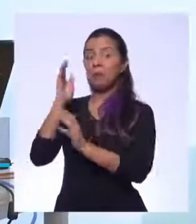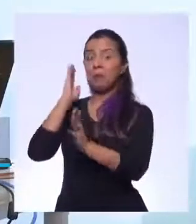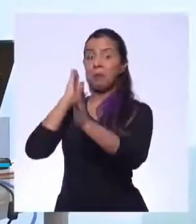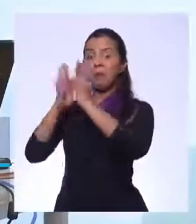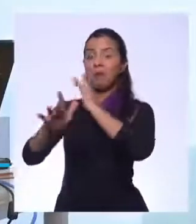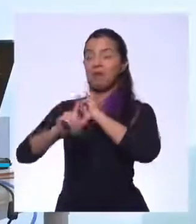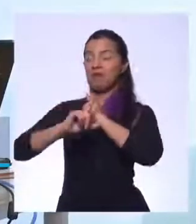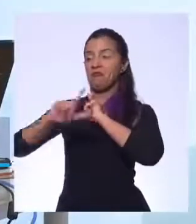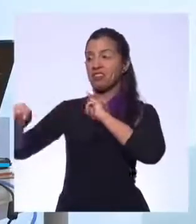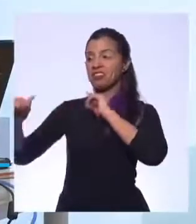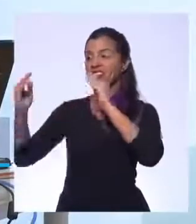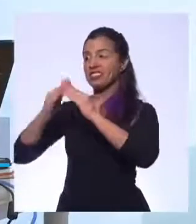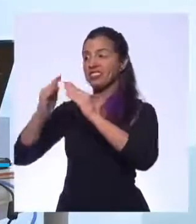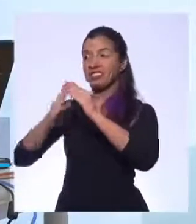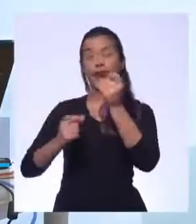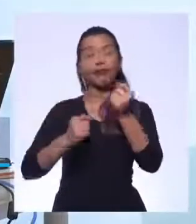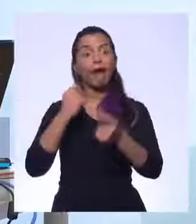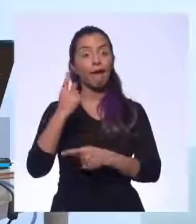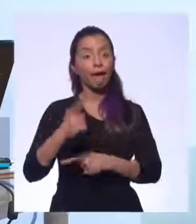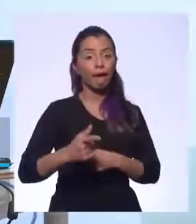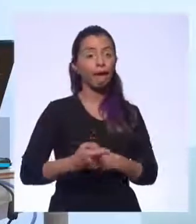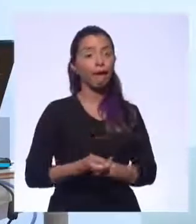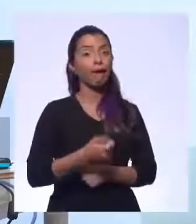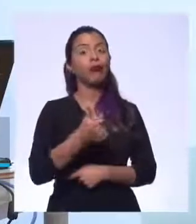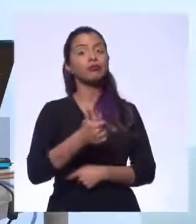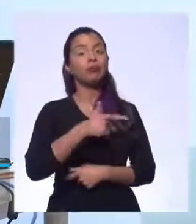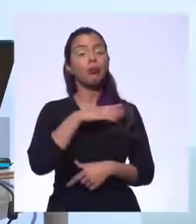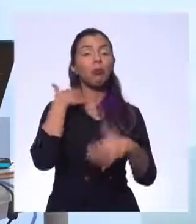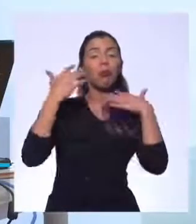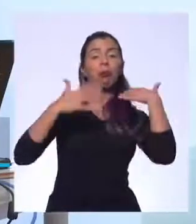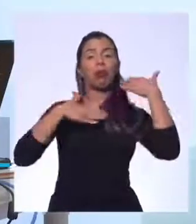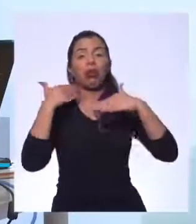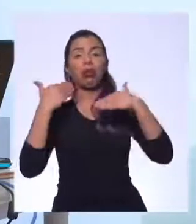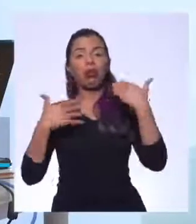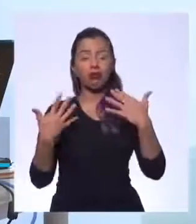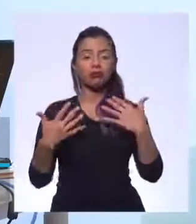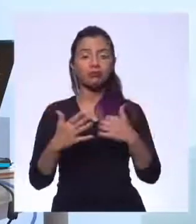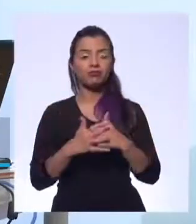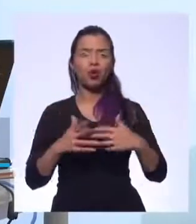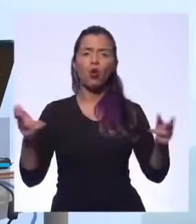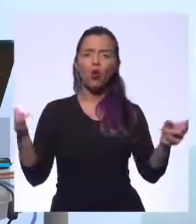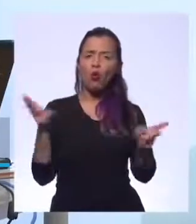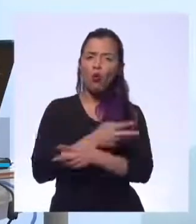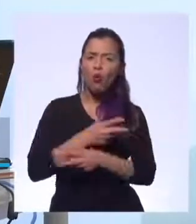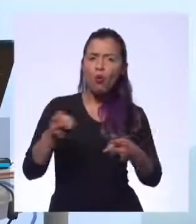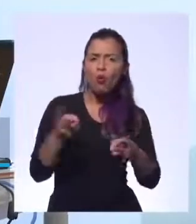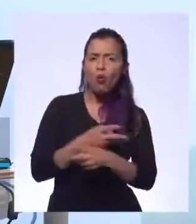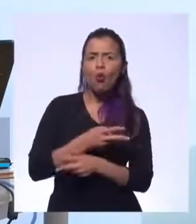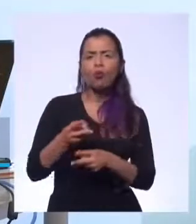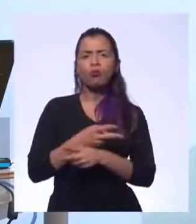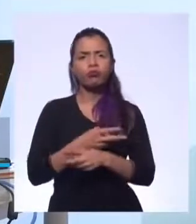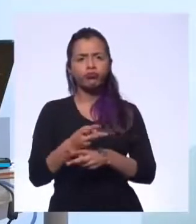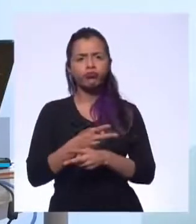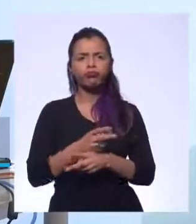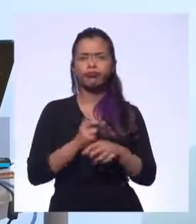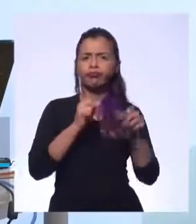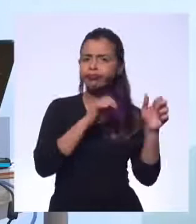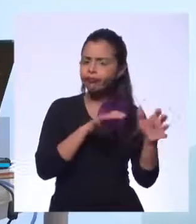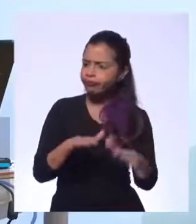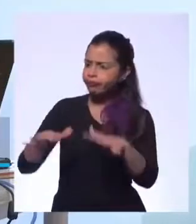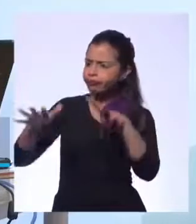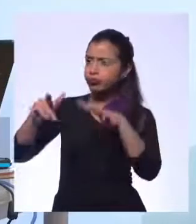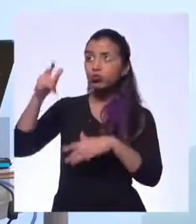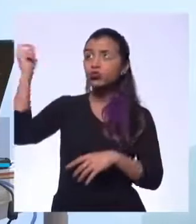Uns 3 se afogaram, inclusive o marido da Dona Otília. Os ventos correram para ver o que estava acontecendo. O sol